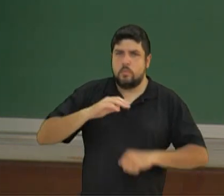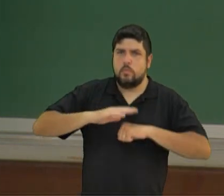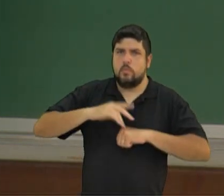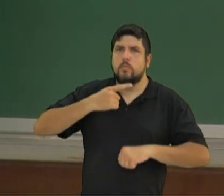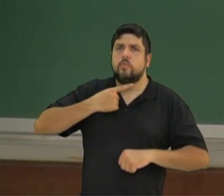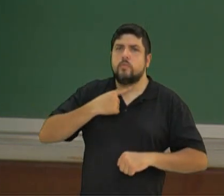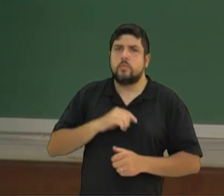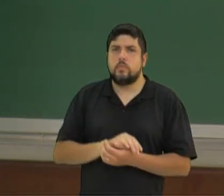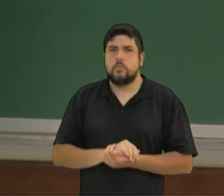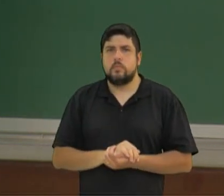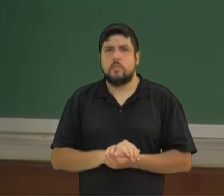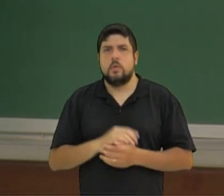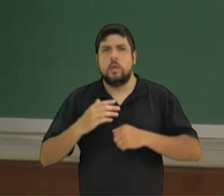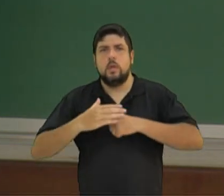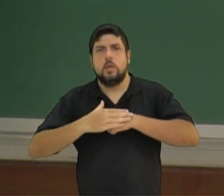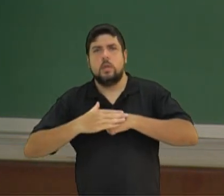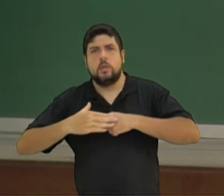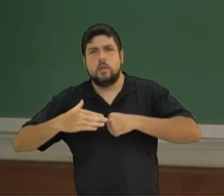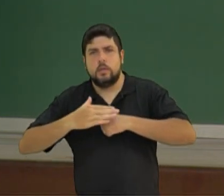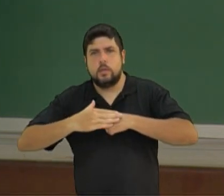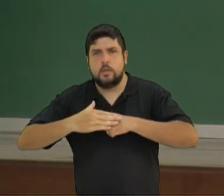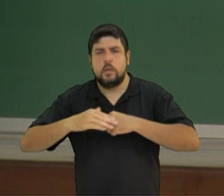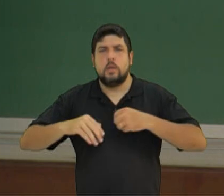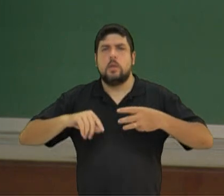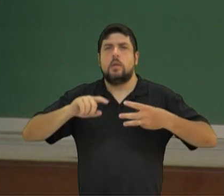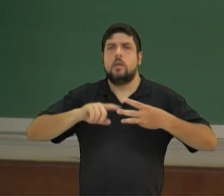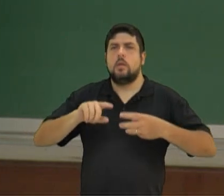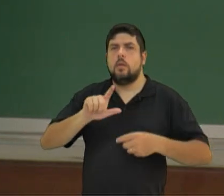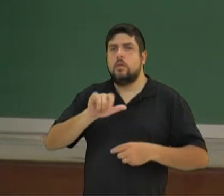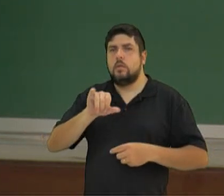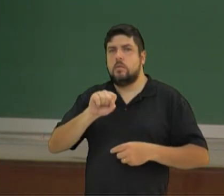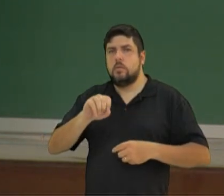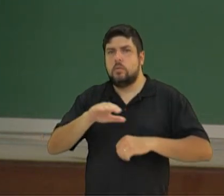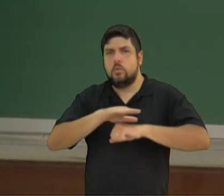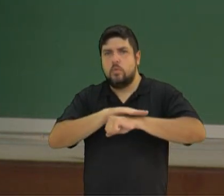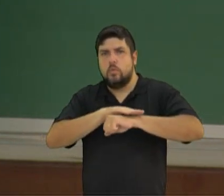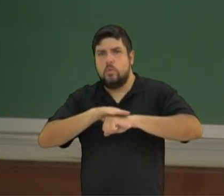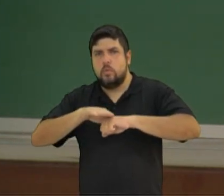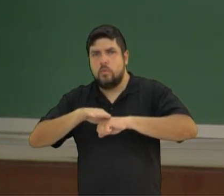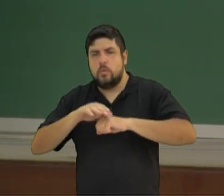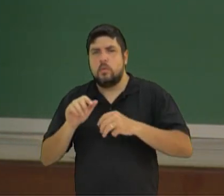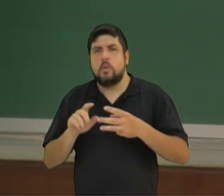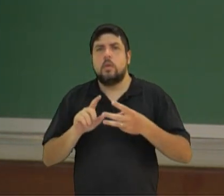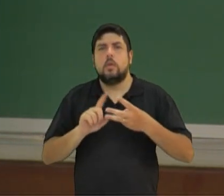liso ou não estriado. E o cardíaco, que tem contrações